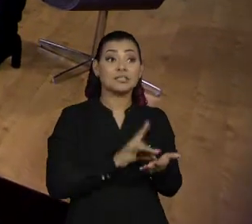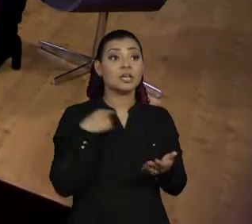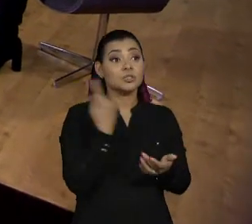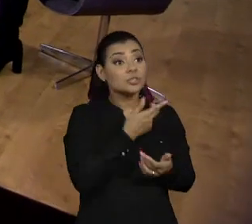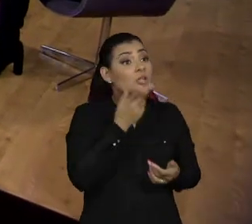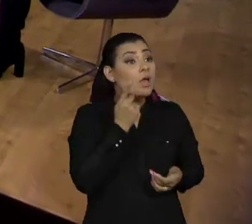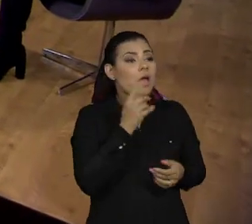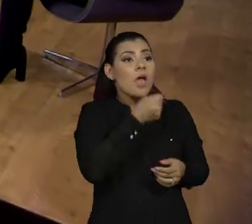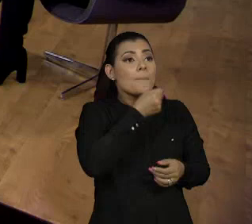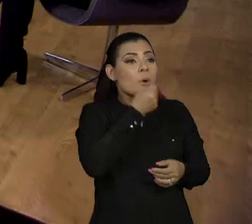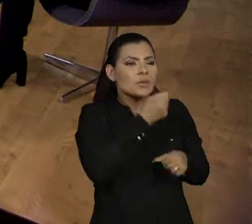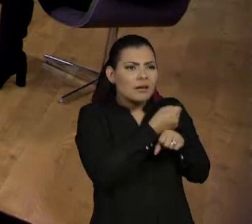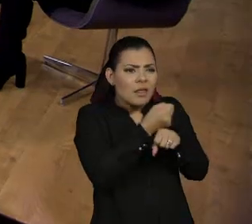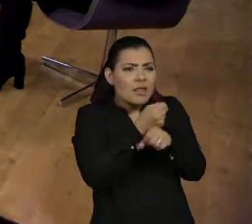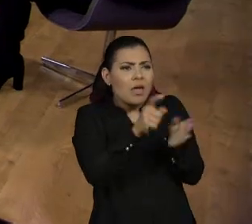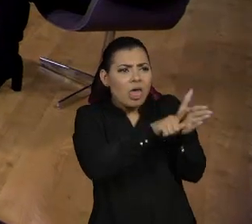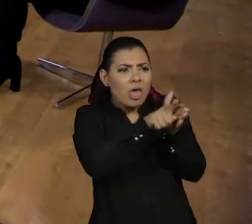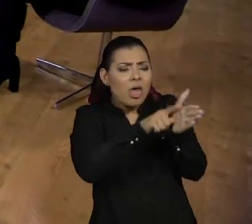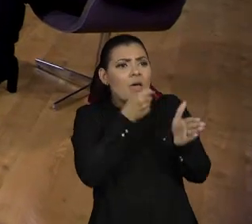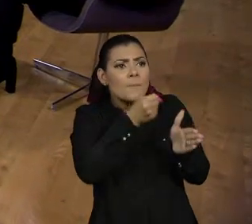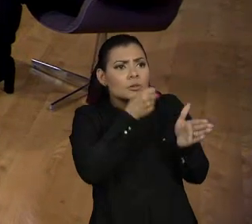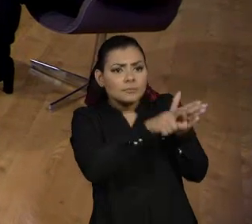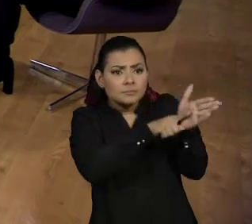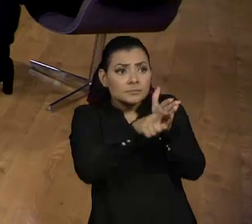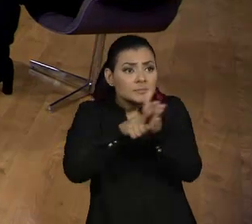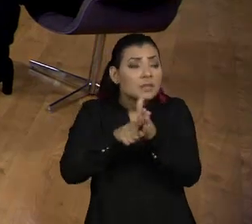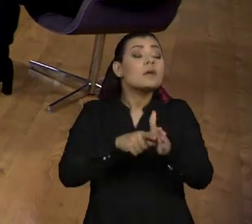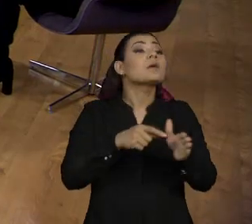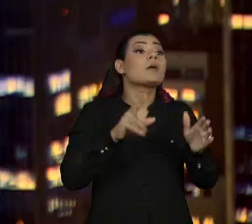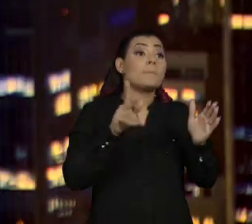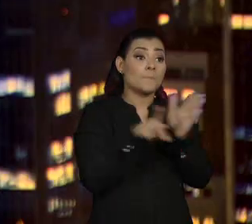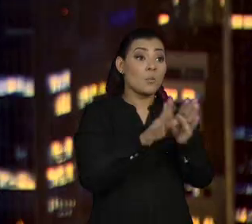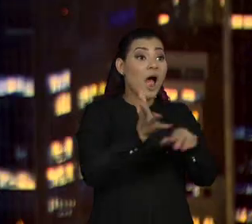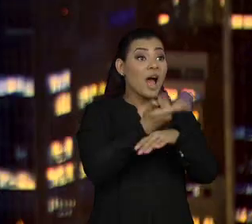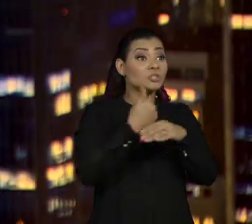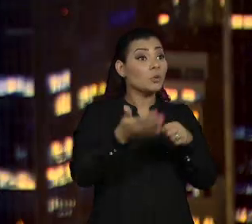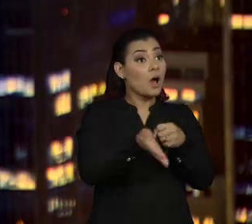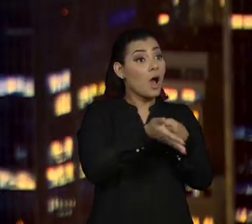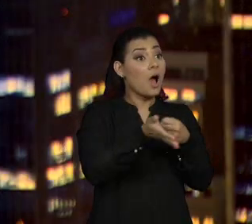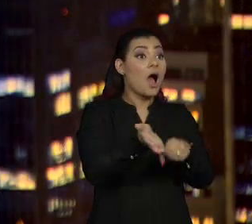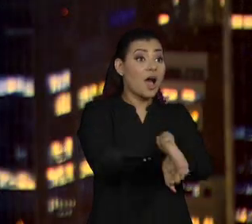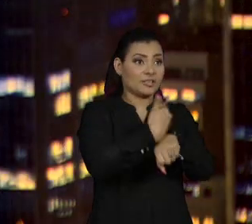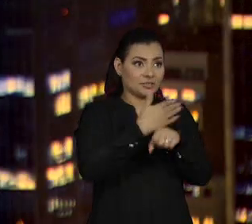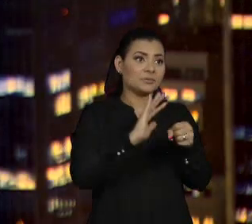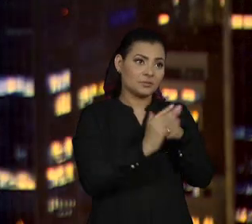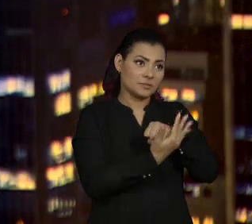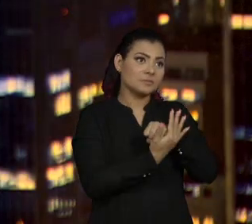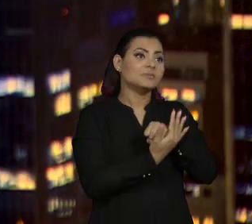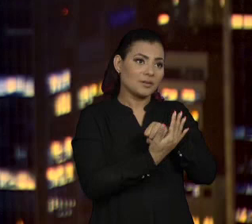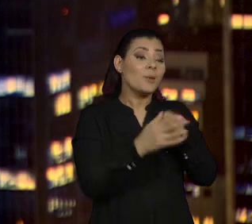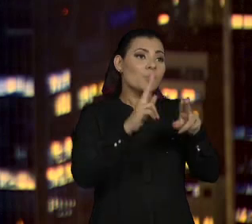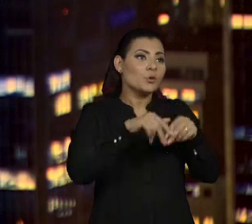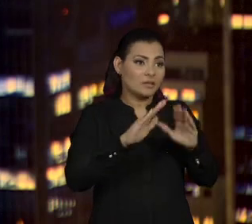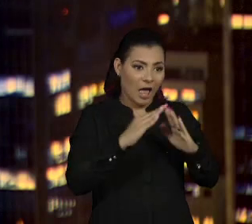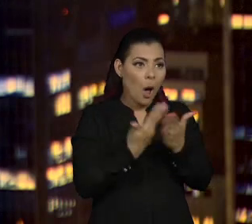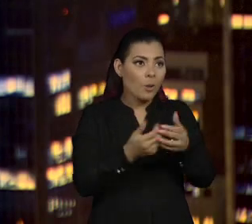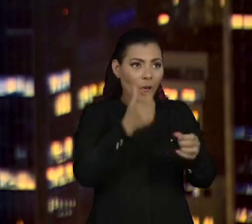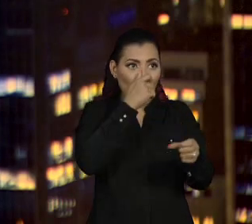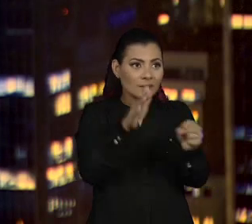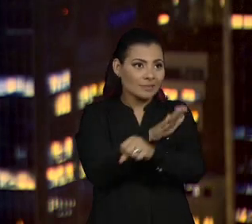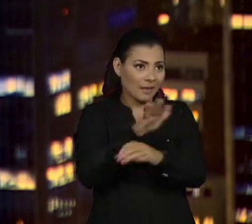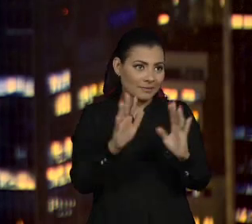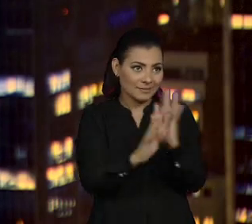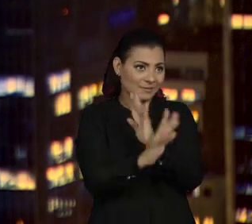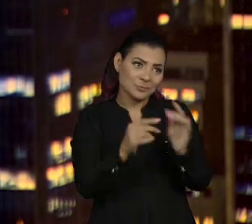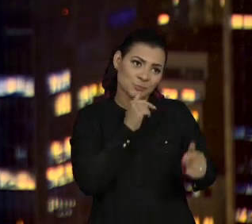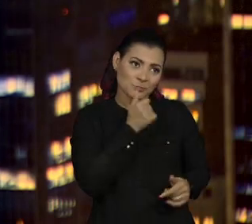a reportagem, como a gente fala em televisão, né? Usou as imagens de arquivos antes da pandemia, porque hoje é impossível filmar salas de aula com